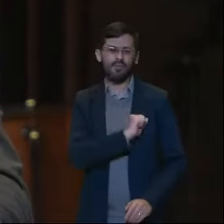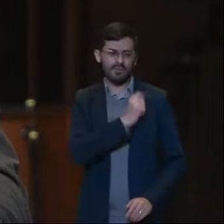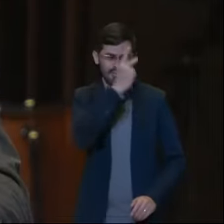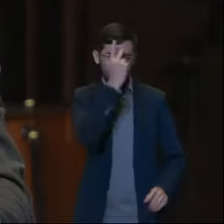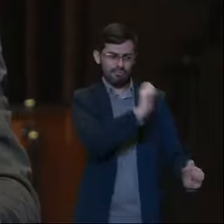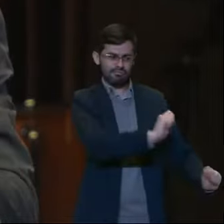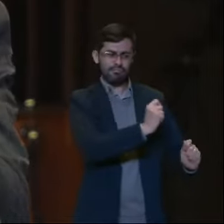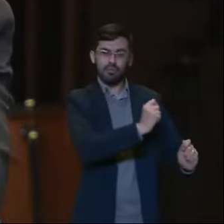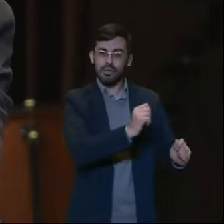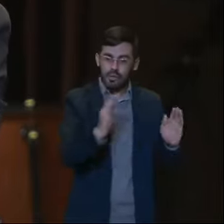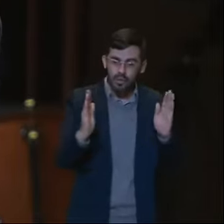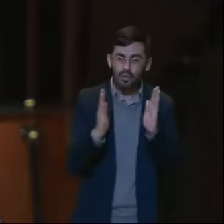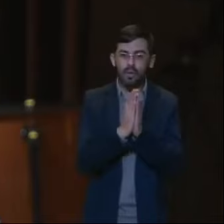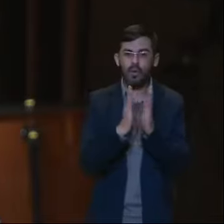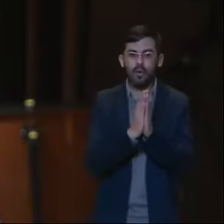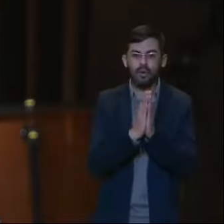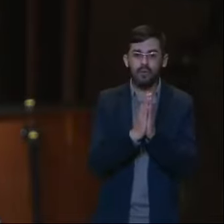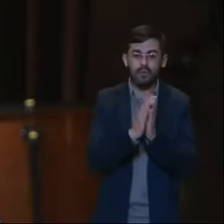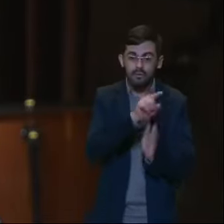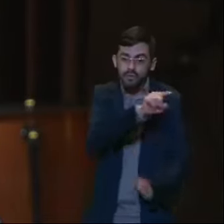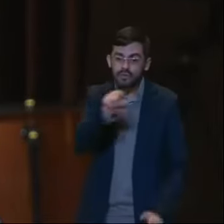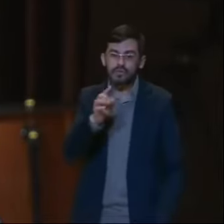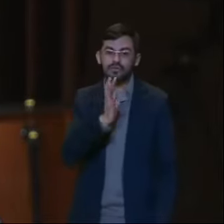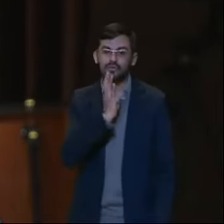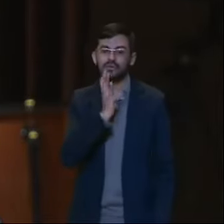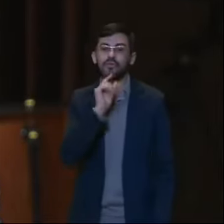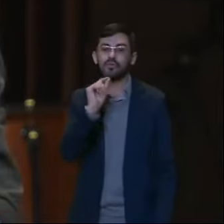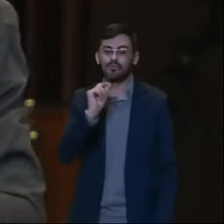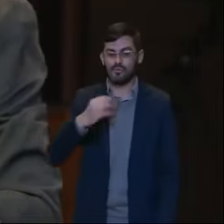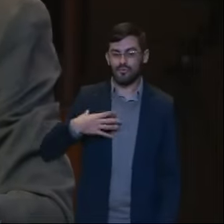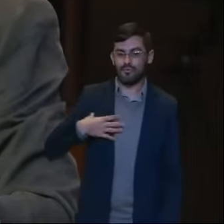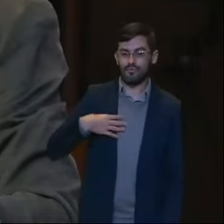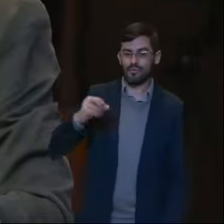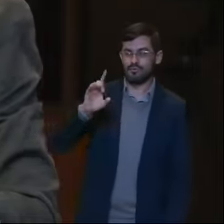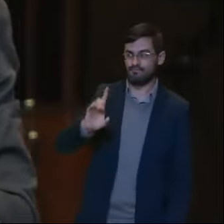eles. Assim vocês serão conhecidos como filhos de Deus.